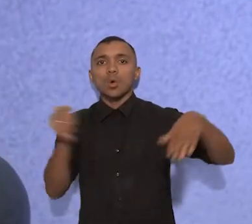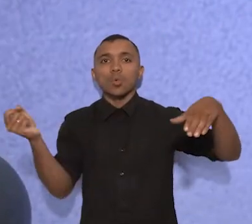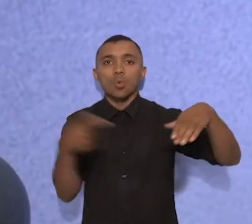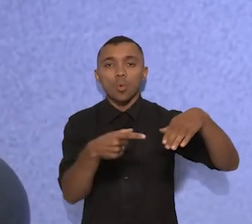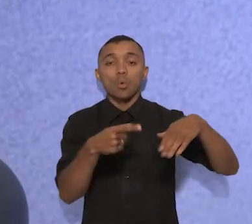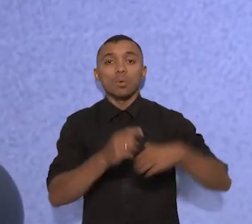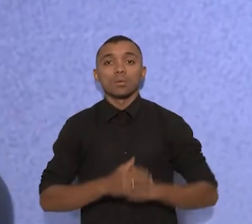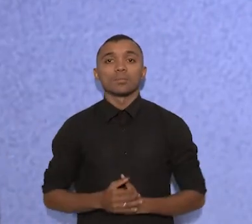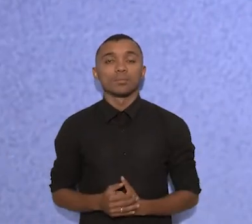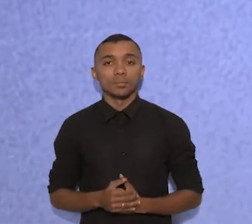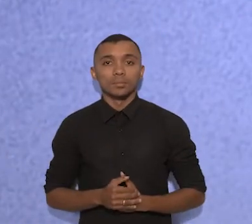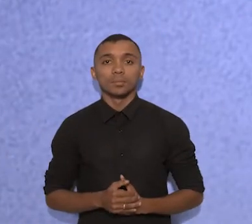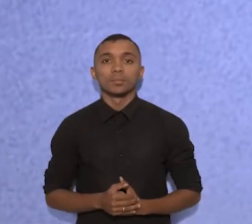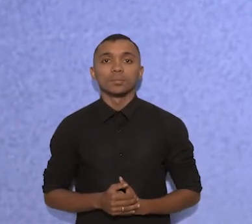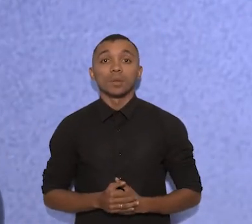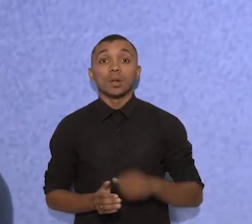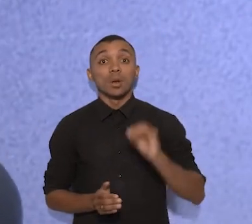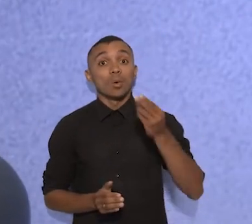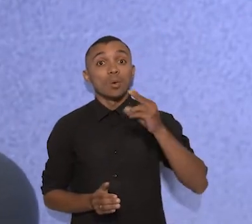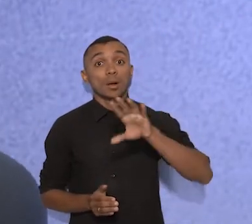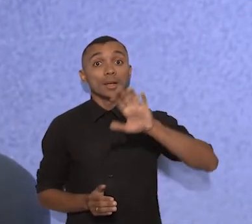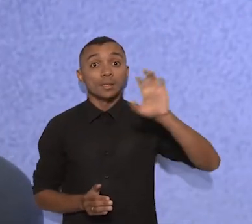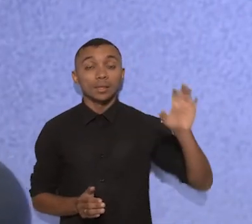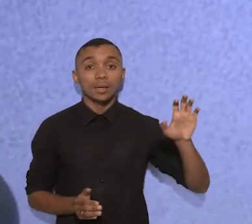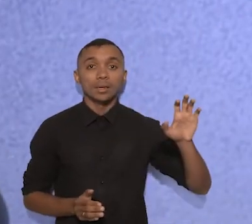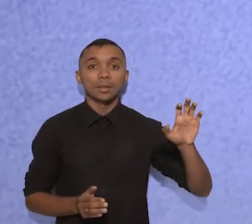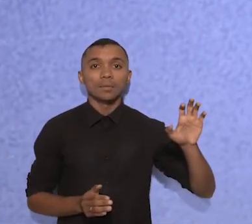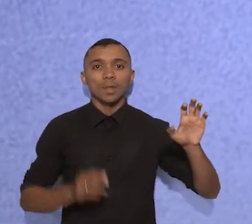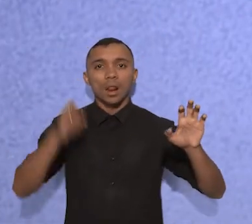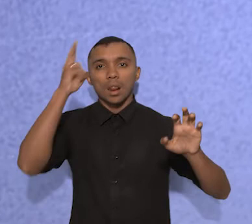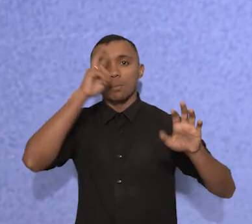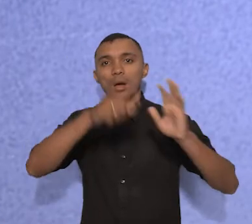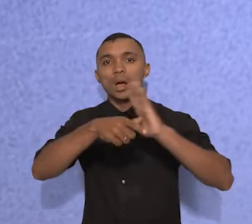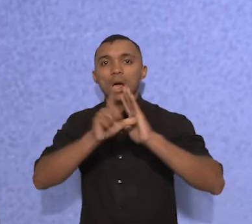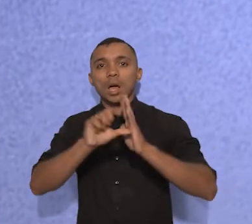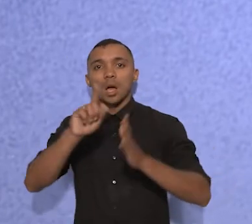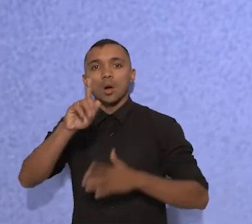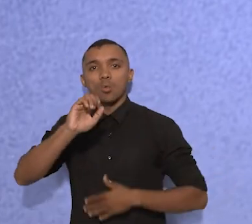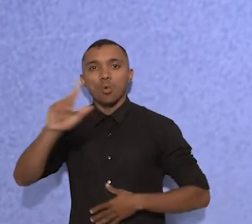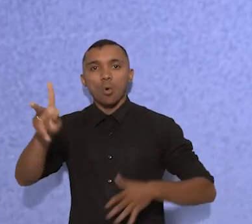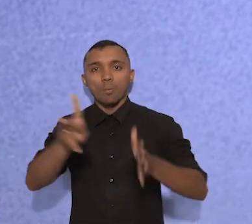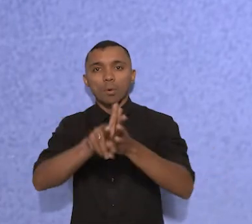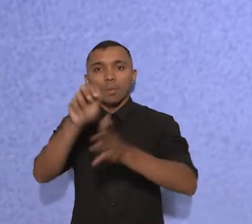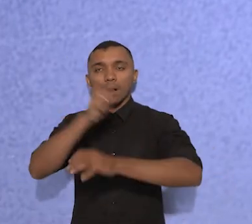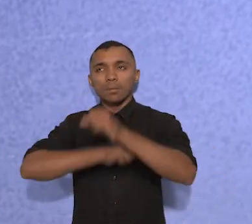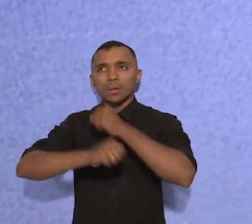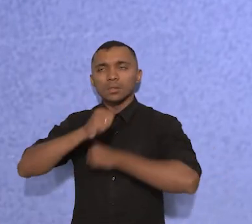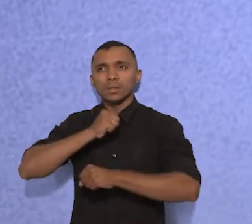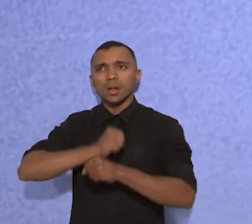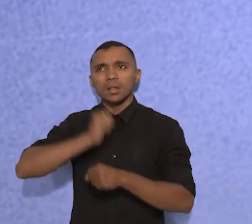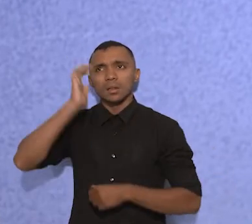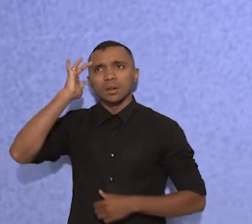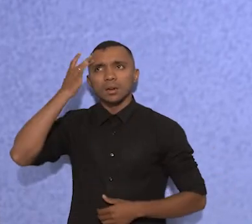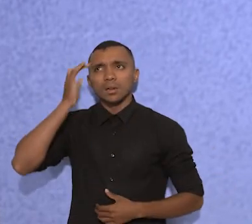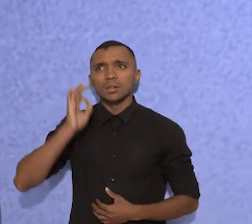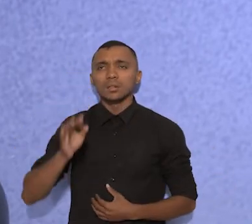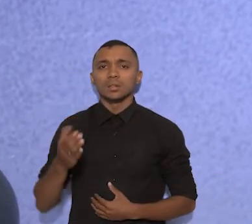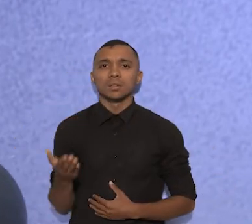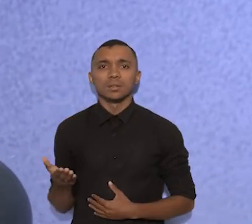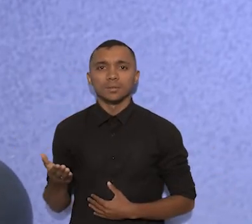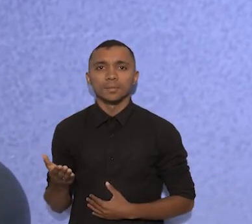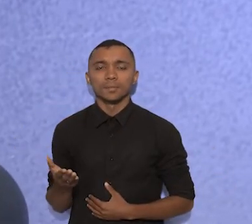esquerda. Às vezes até na ponta esquerda. Veja aquele gol do título do ano passado, acho que foi do ano passado. Foi